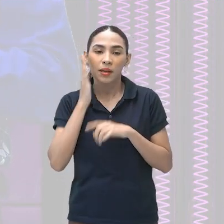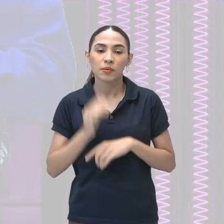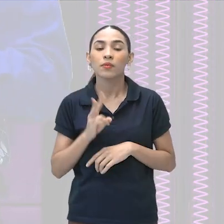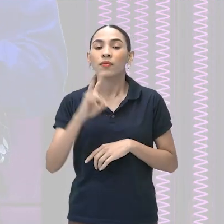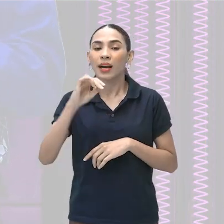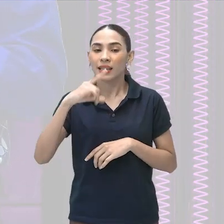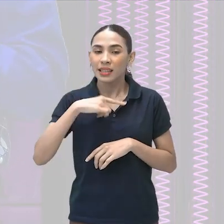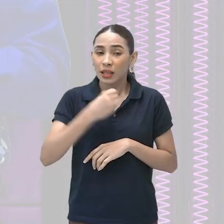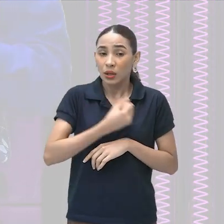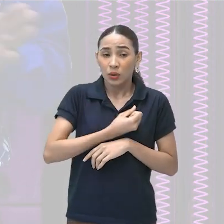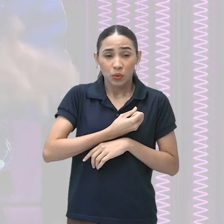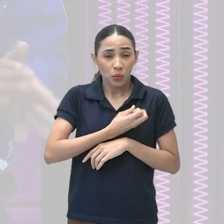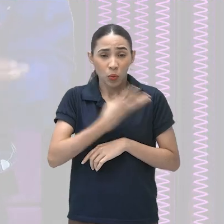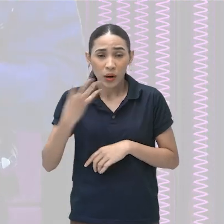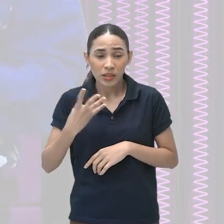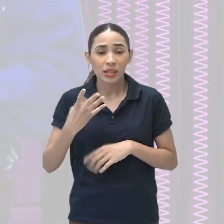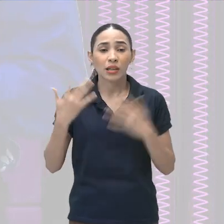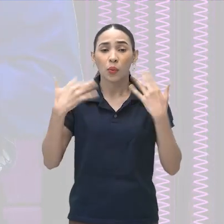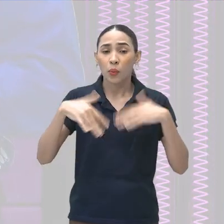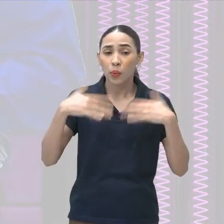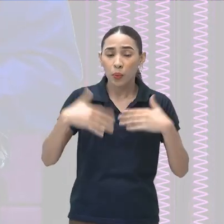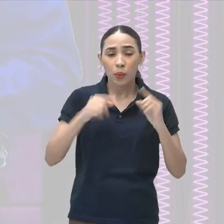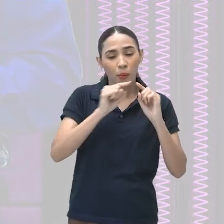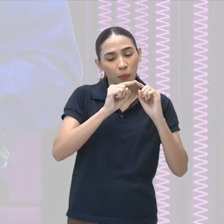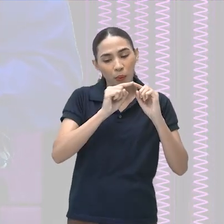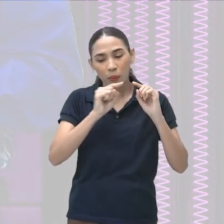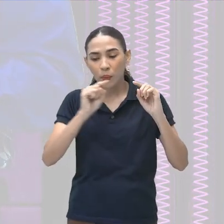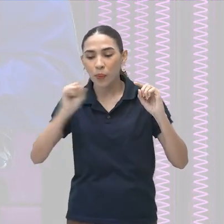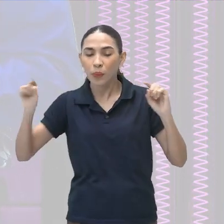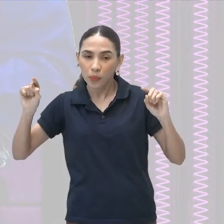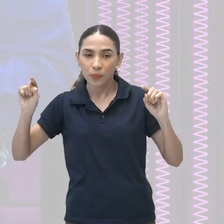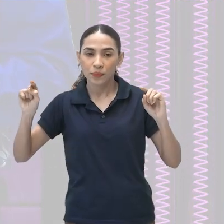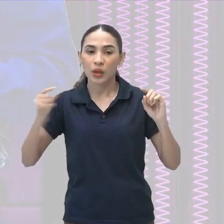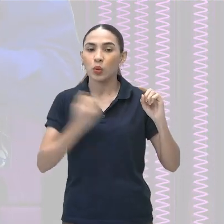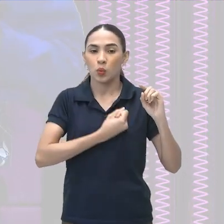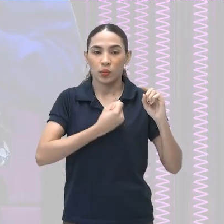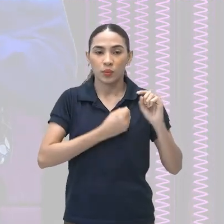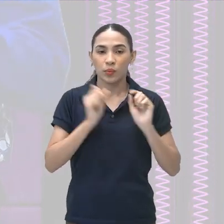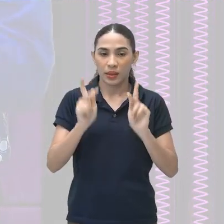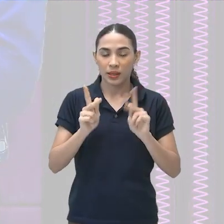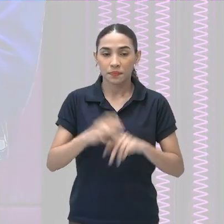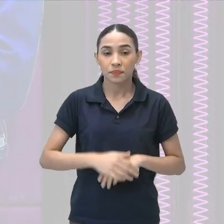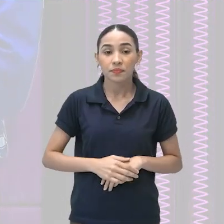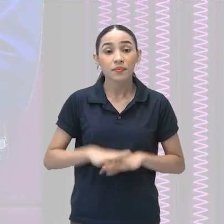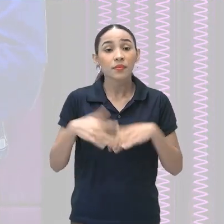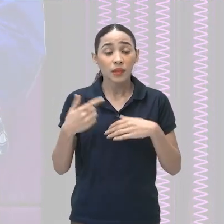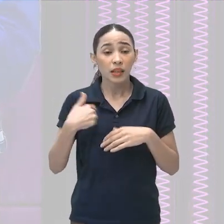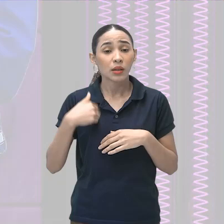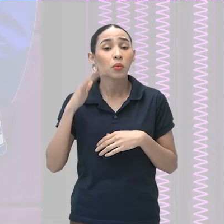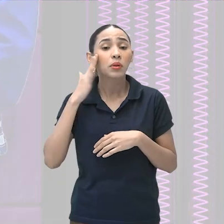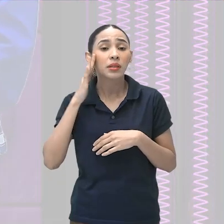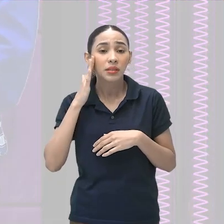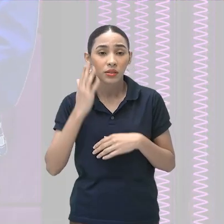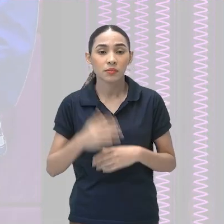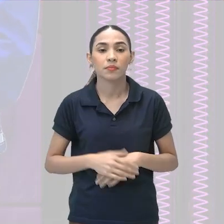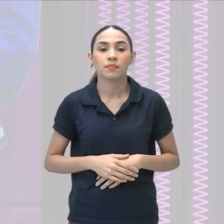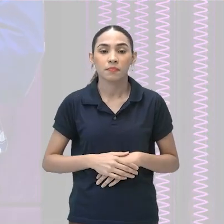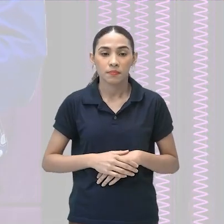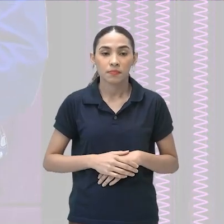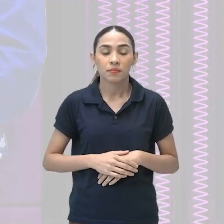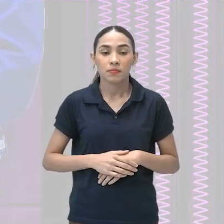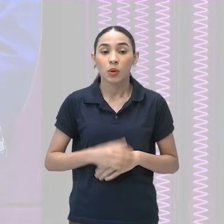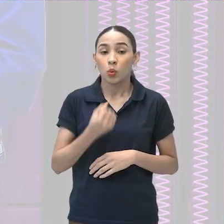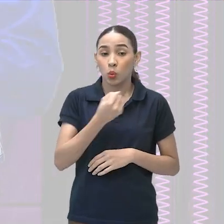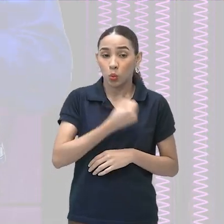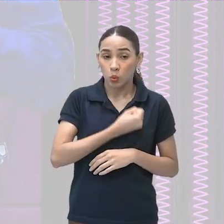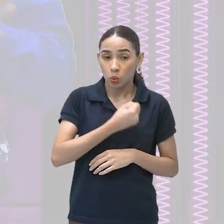ter uma quantidade infinita de casas decimais, beleza? Então, eu já entendi que